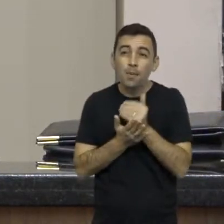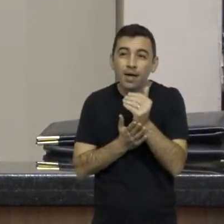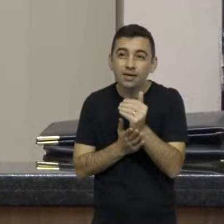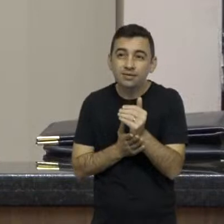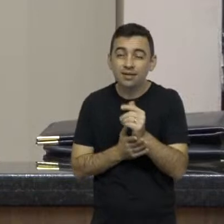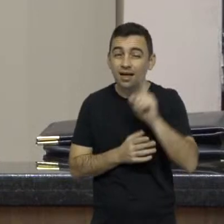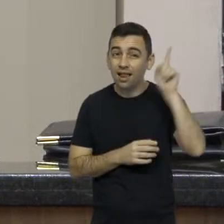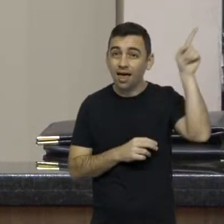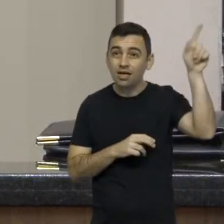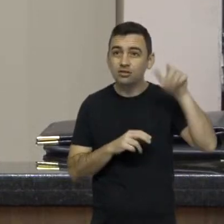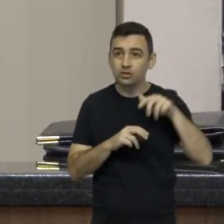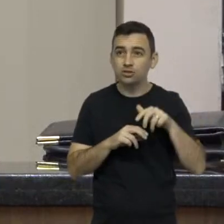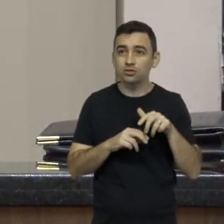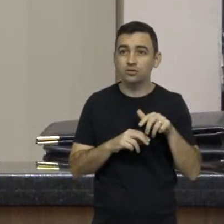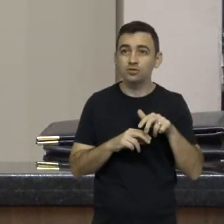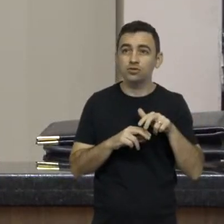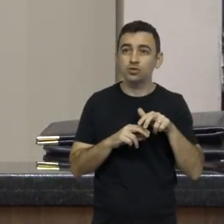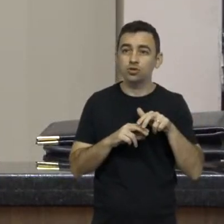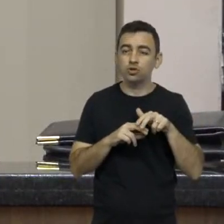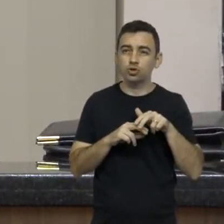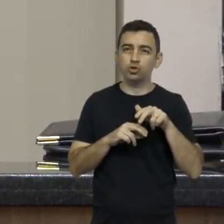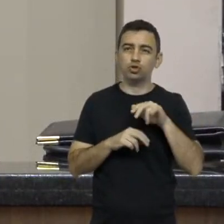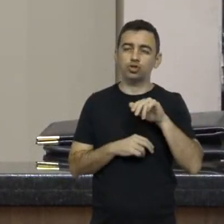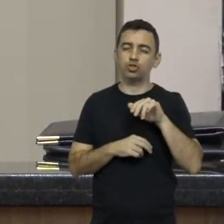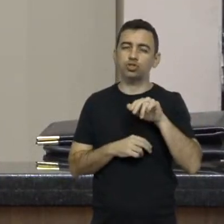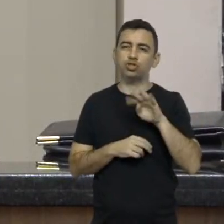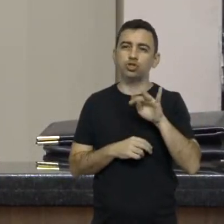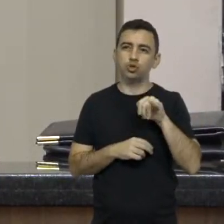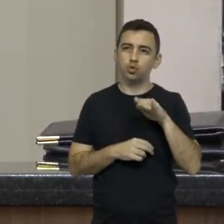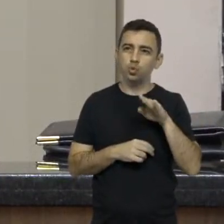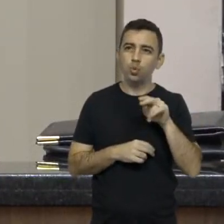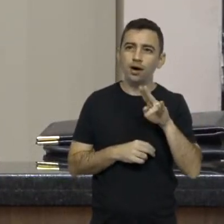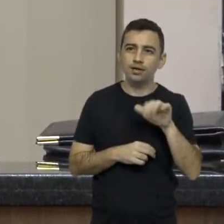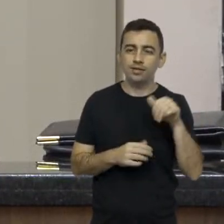Tijucas, né, vai ser abertura lá em Tijucas e termina lá embaixo no sul.